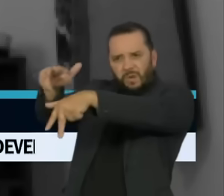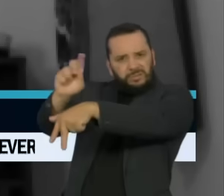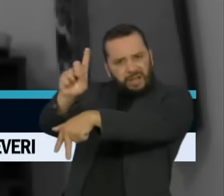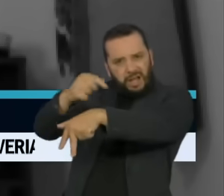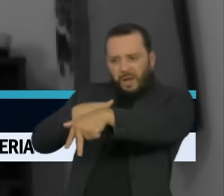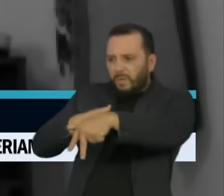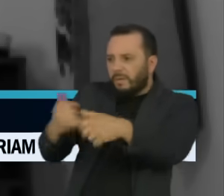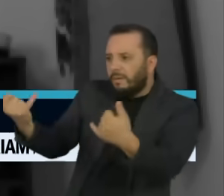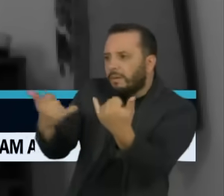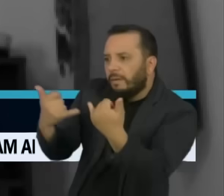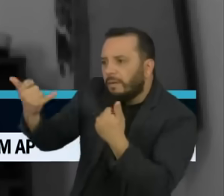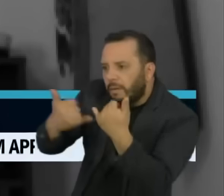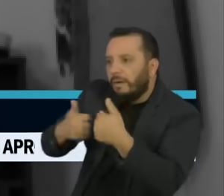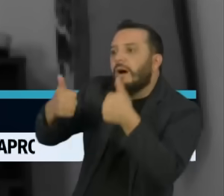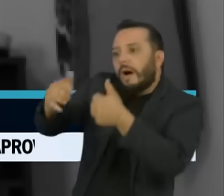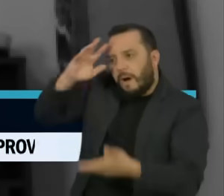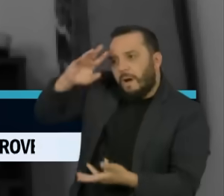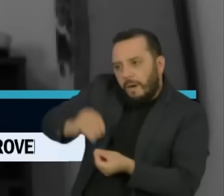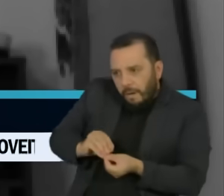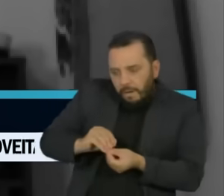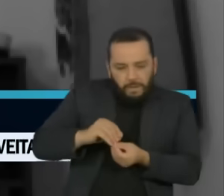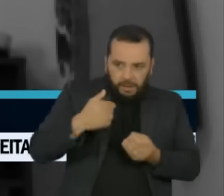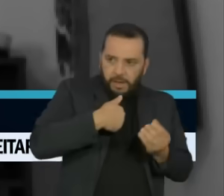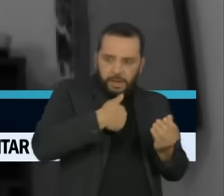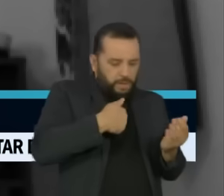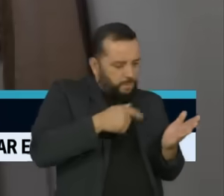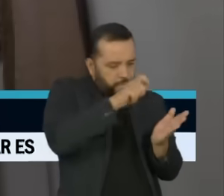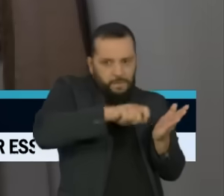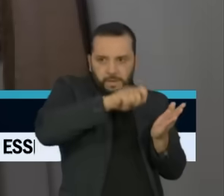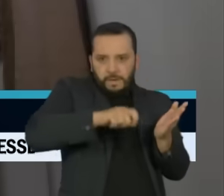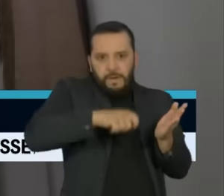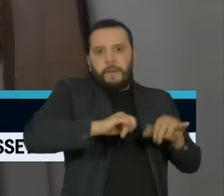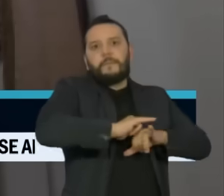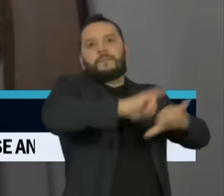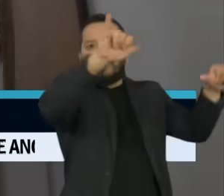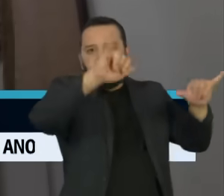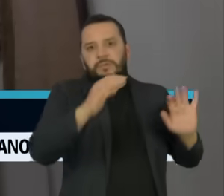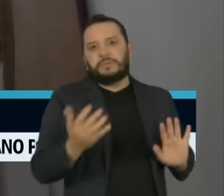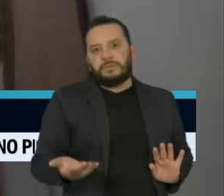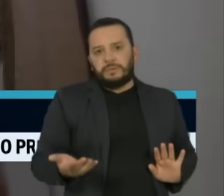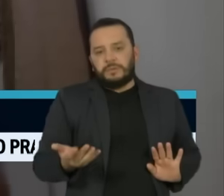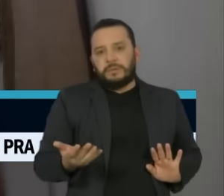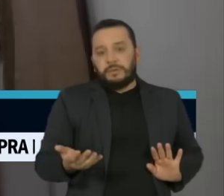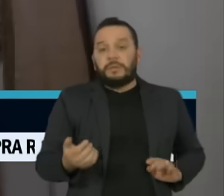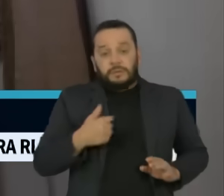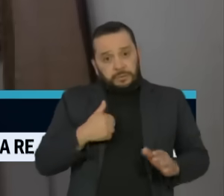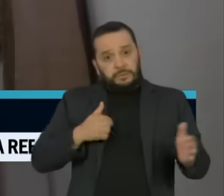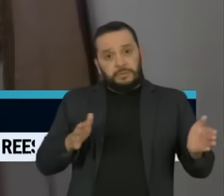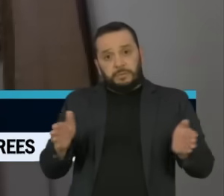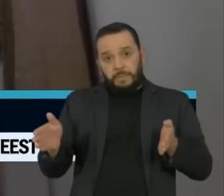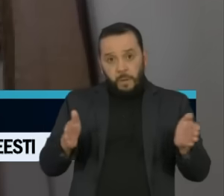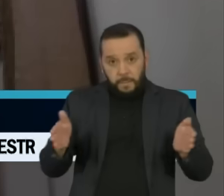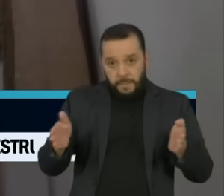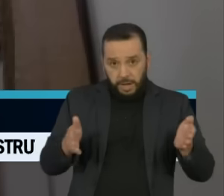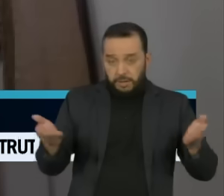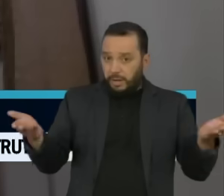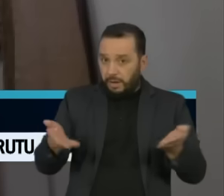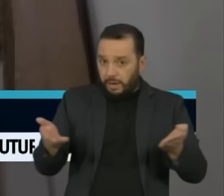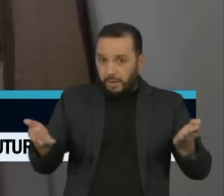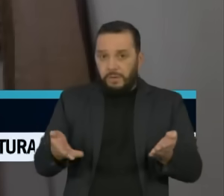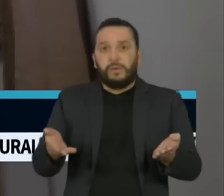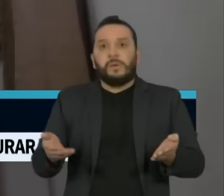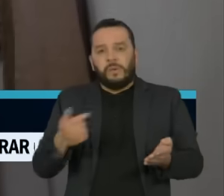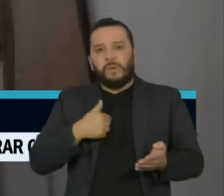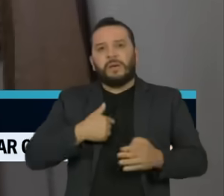diz e utilizo a minha voz para propagar a sua mensagem. Nesse momento onde a gente está passando por essa questão muito forte quanto